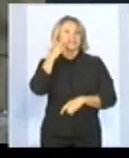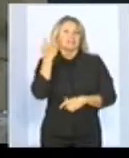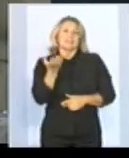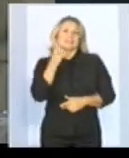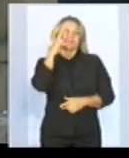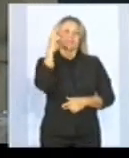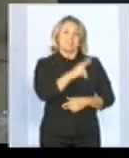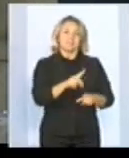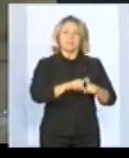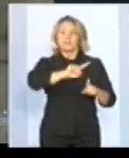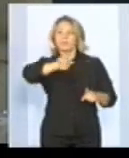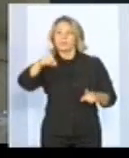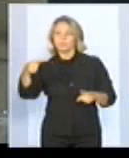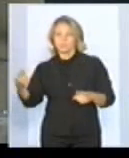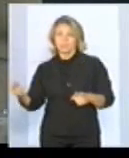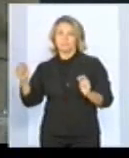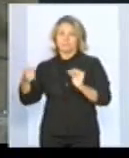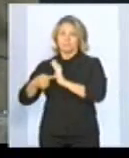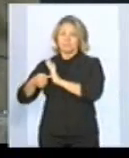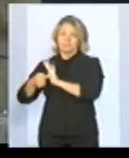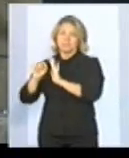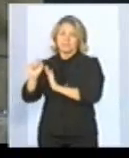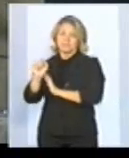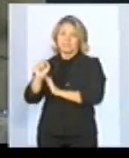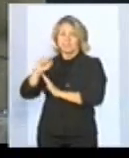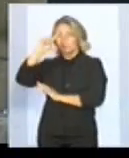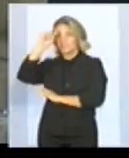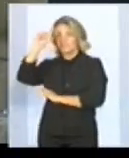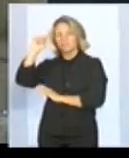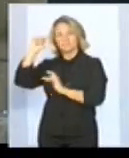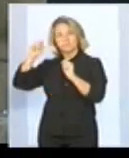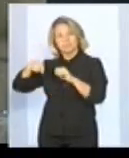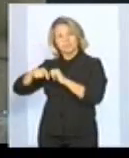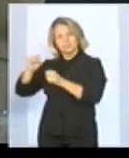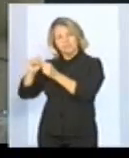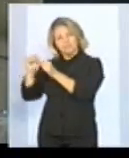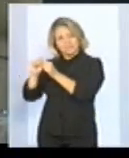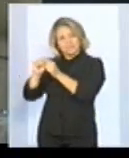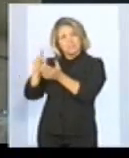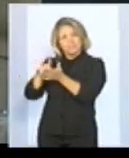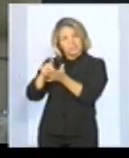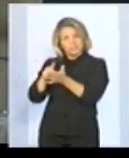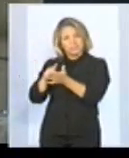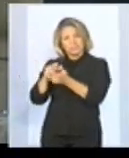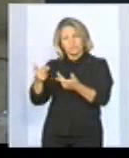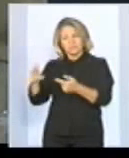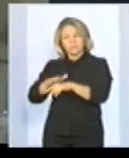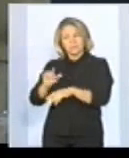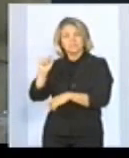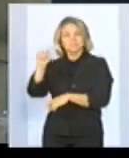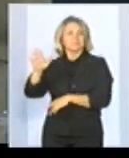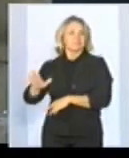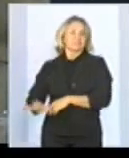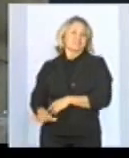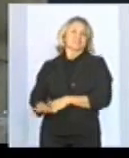também tem um outro lado, e esse é o lado que eu aqui represento, é uma ideia de que vai também poder fazer pacotes mais baratos, o que vai